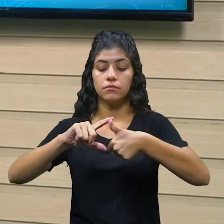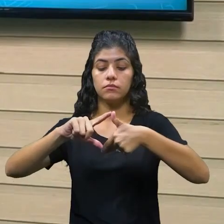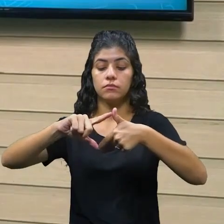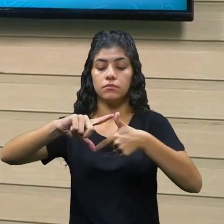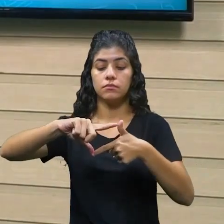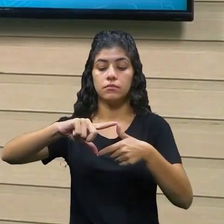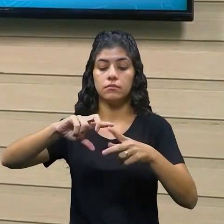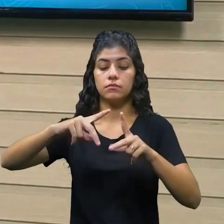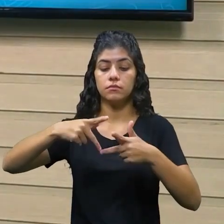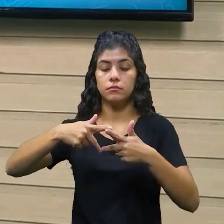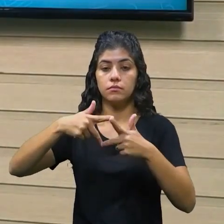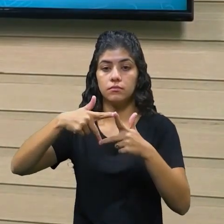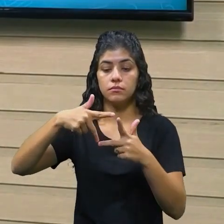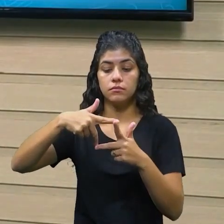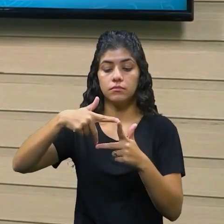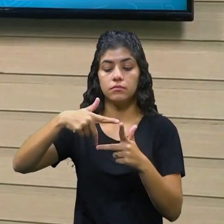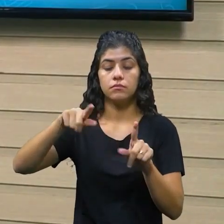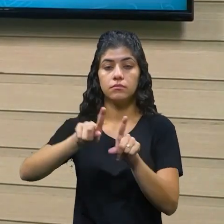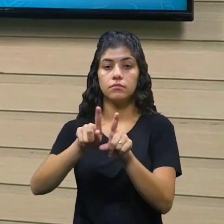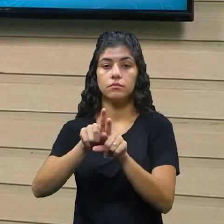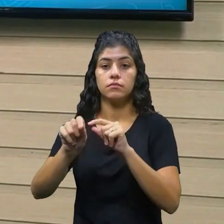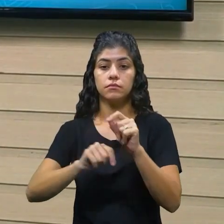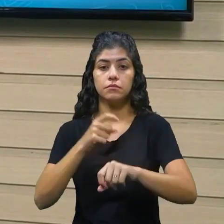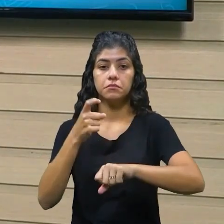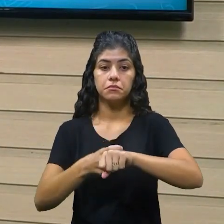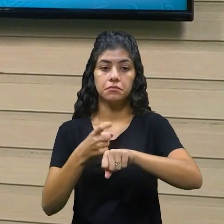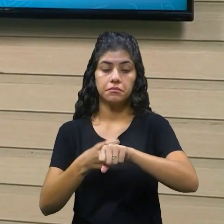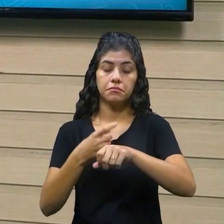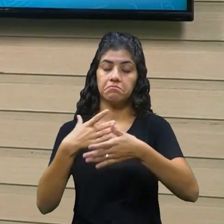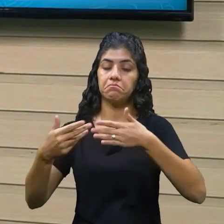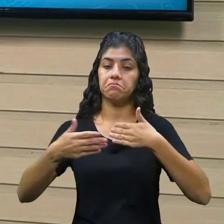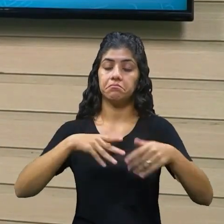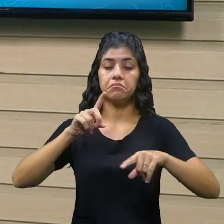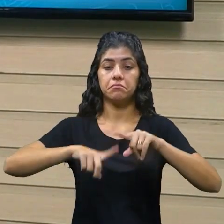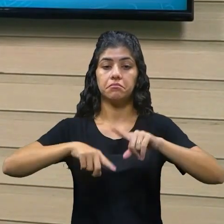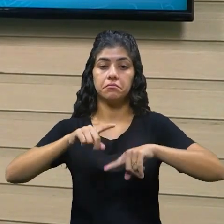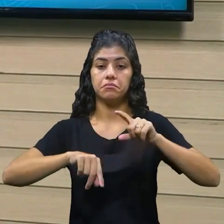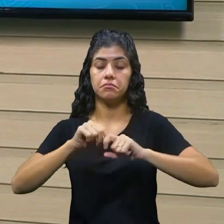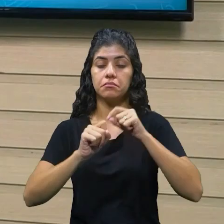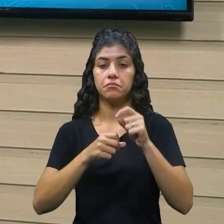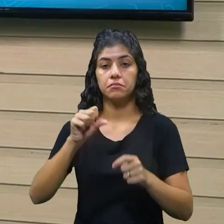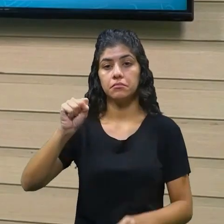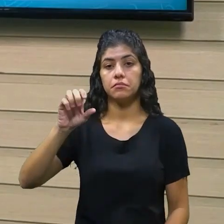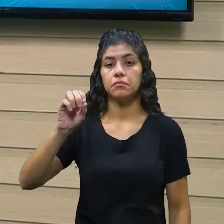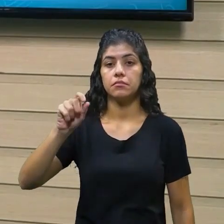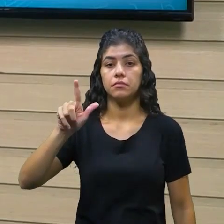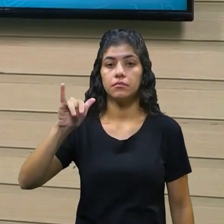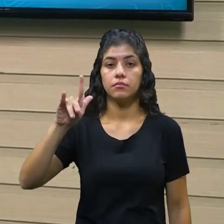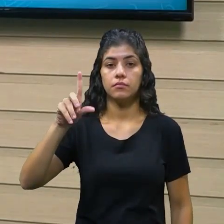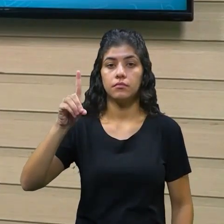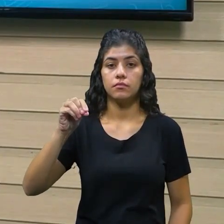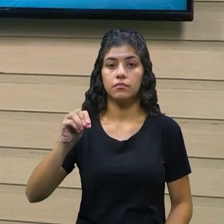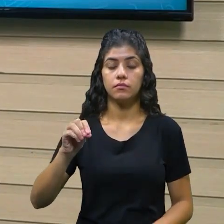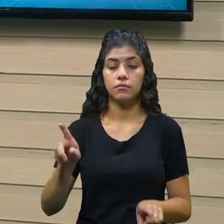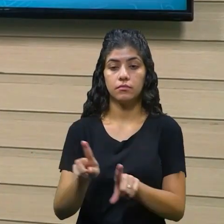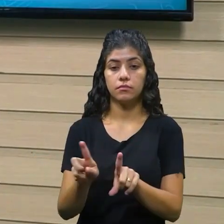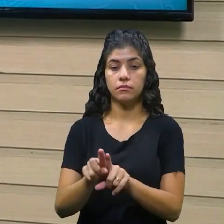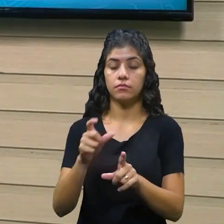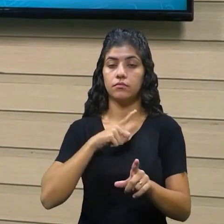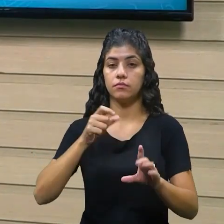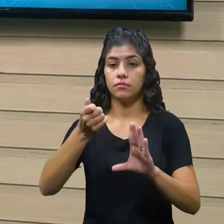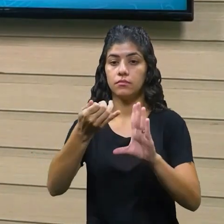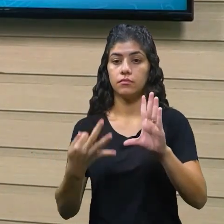Um cubo, quando ele é feito de aço, um cubo feito de qualquer material que seja do tipo sólido, esse cubo ele vai